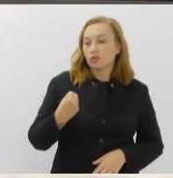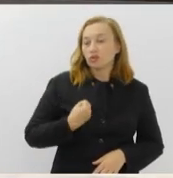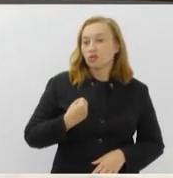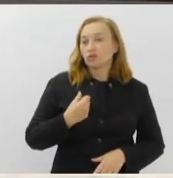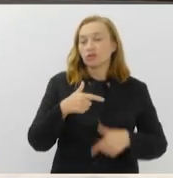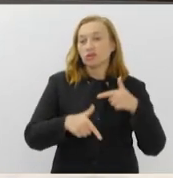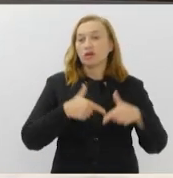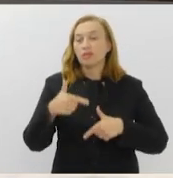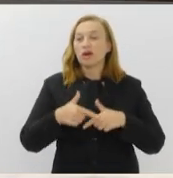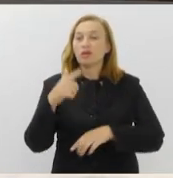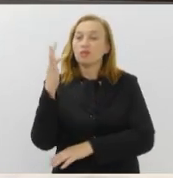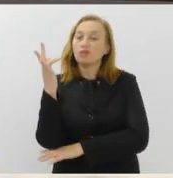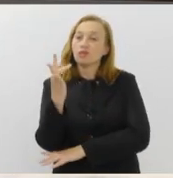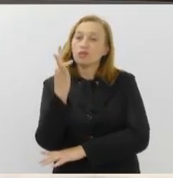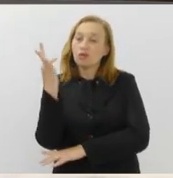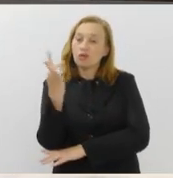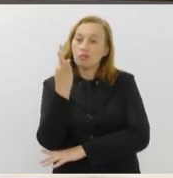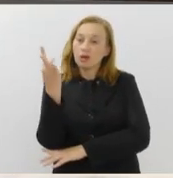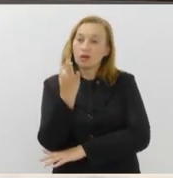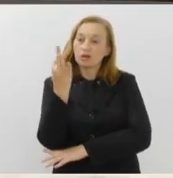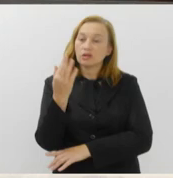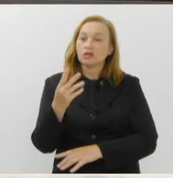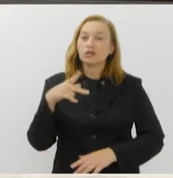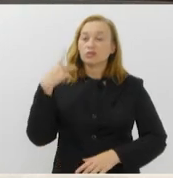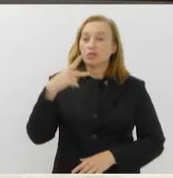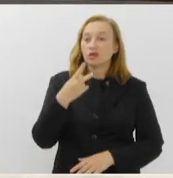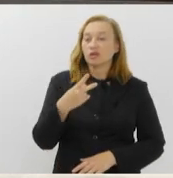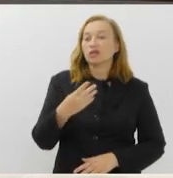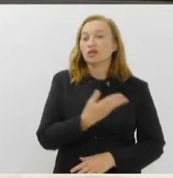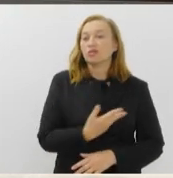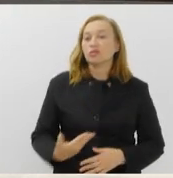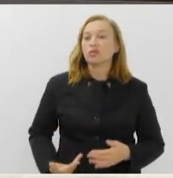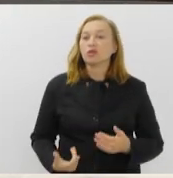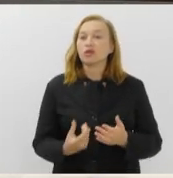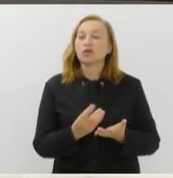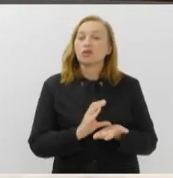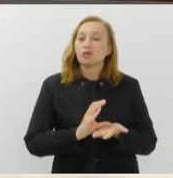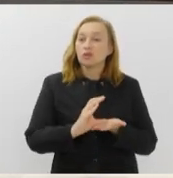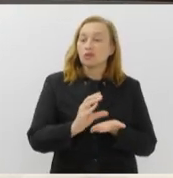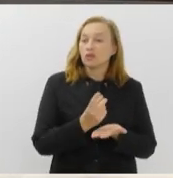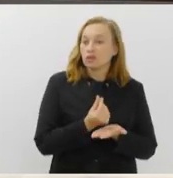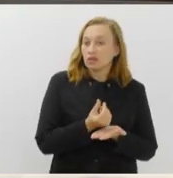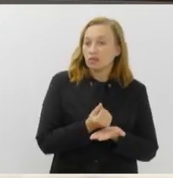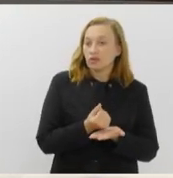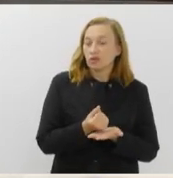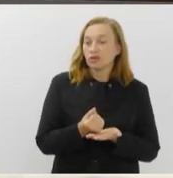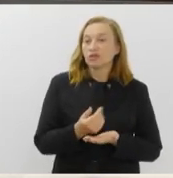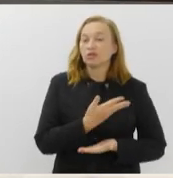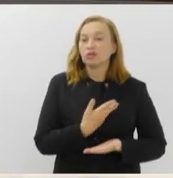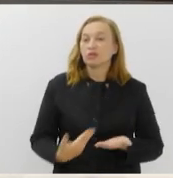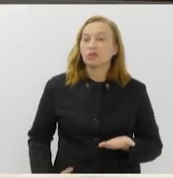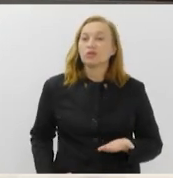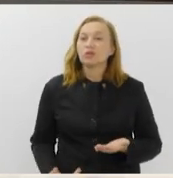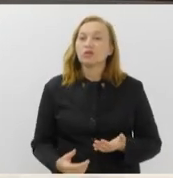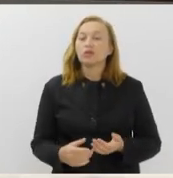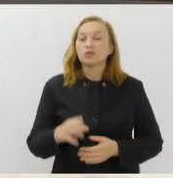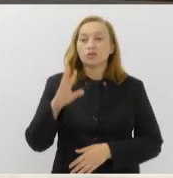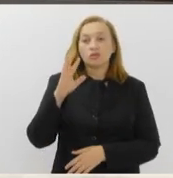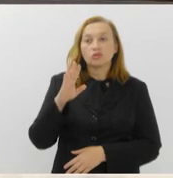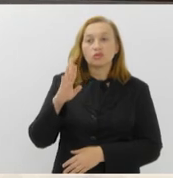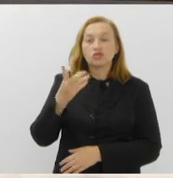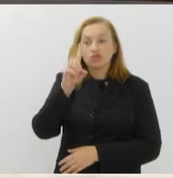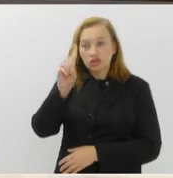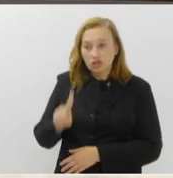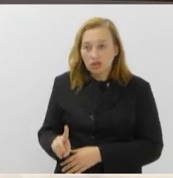e espaço na política do orçamento público, bem como os direitos previdenciários, que